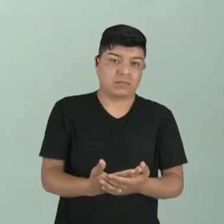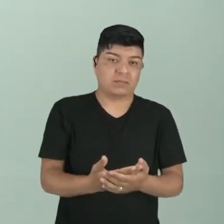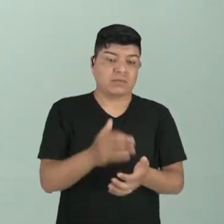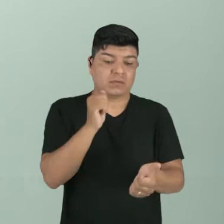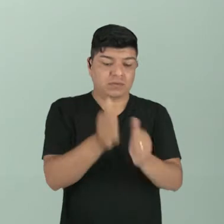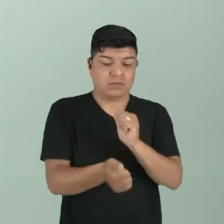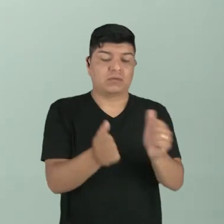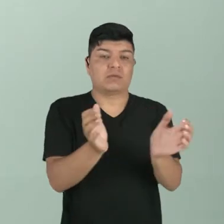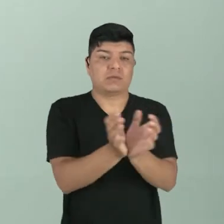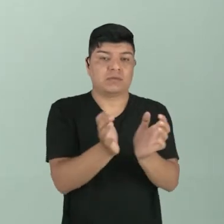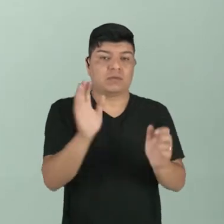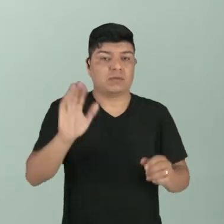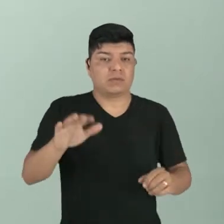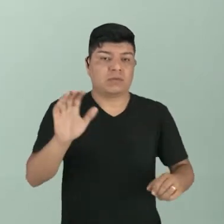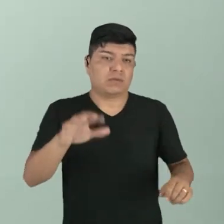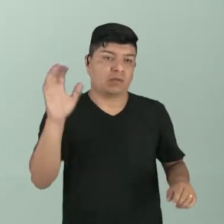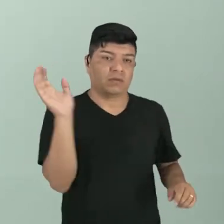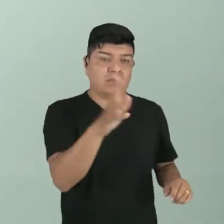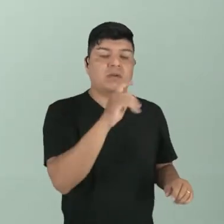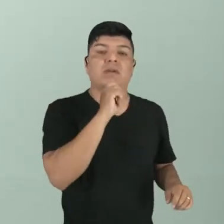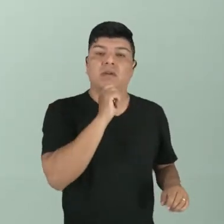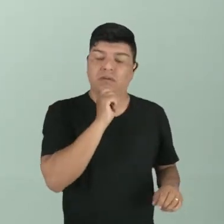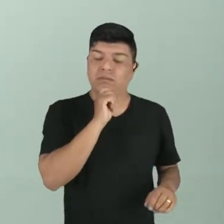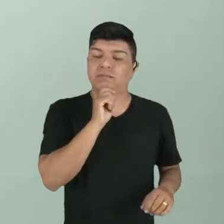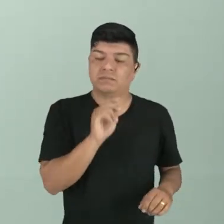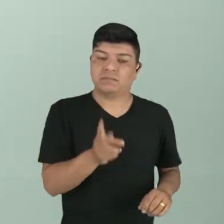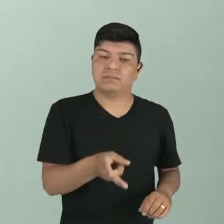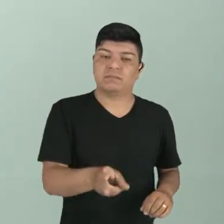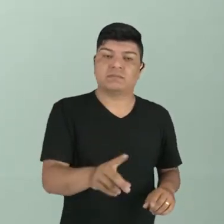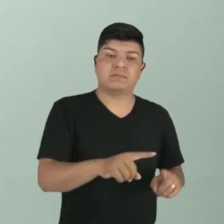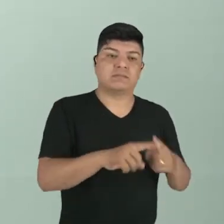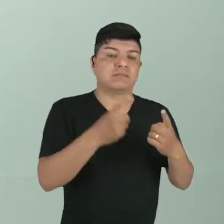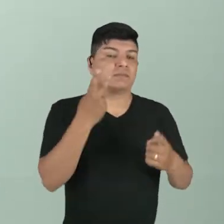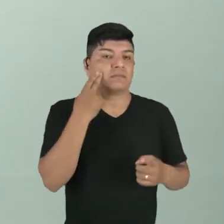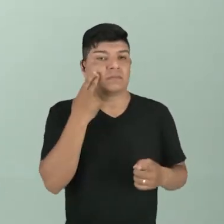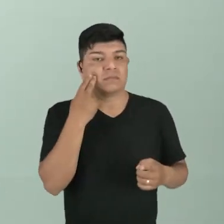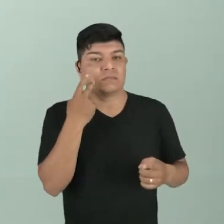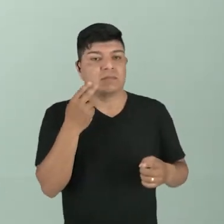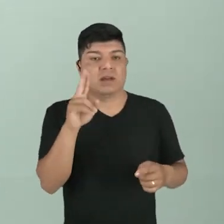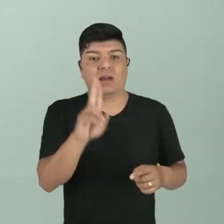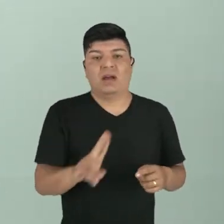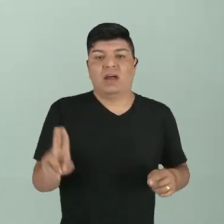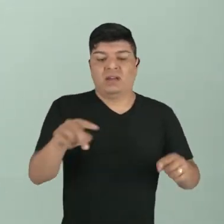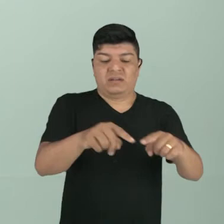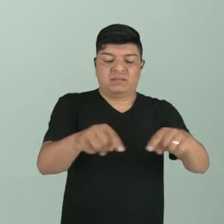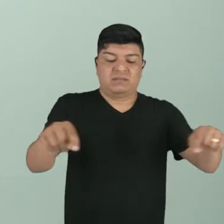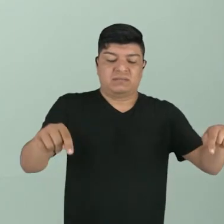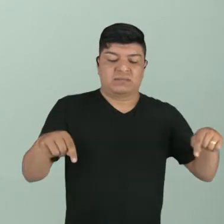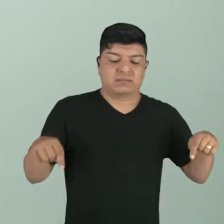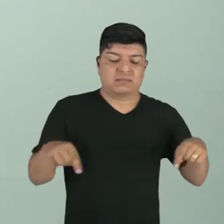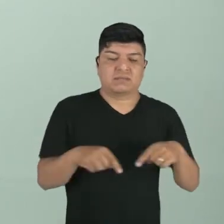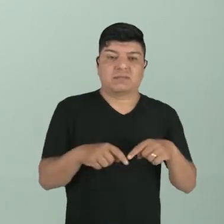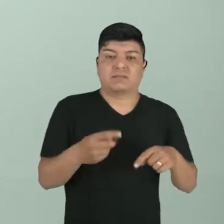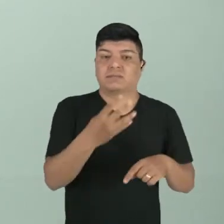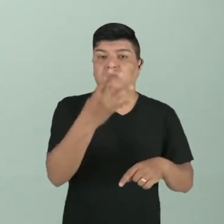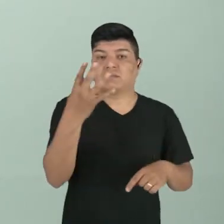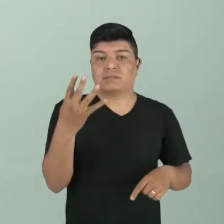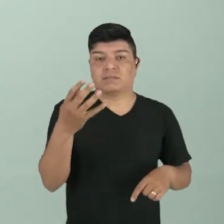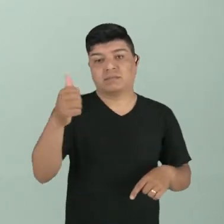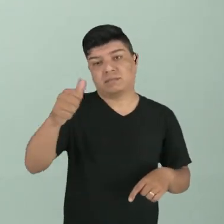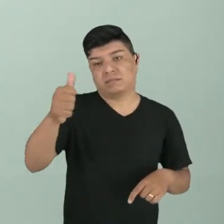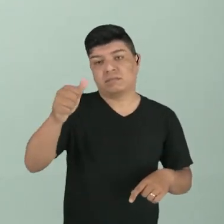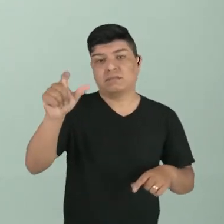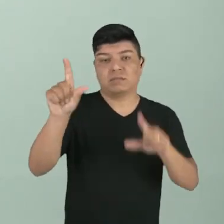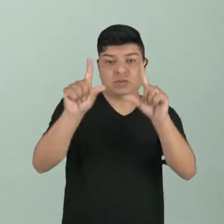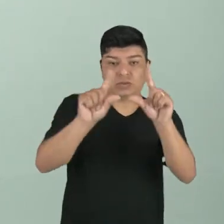continua porém o mais normal hoje aquele seja jogado em quadras tá bom e diminuiu a quantidade não é mais 11